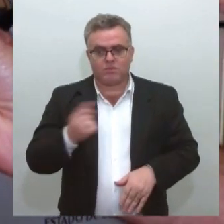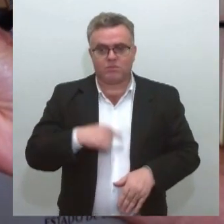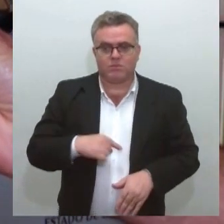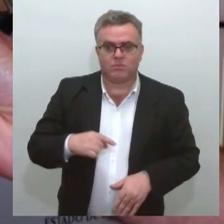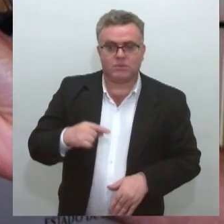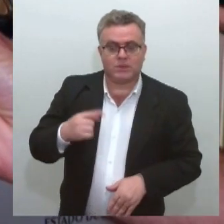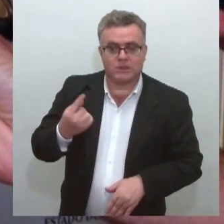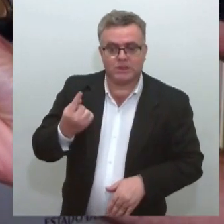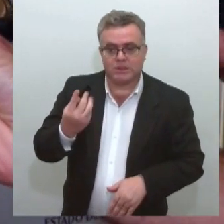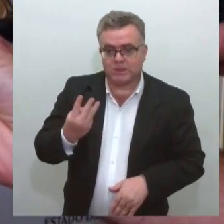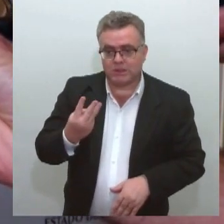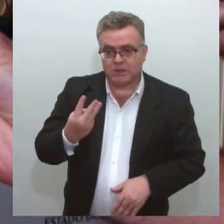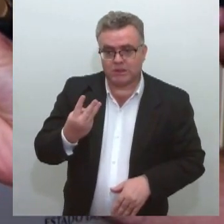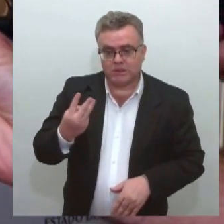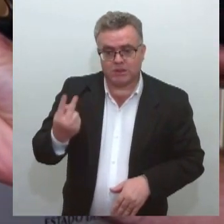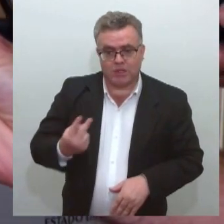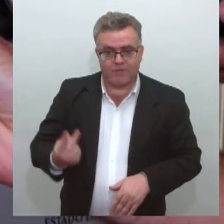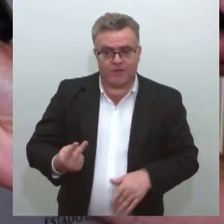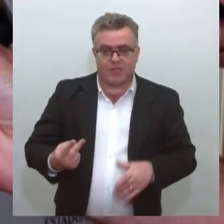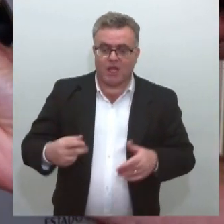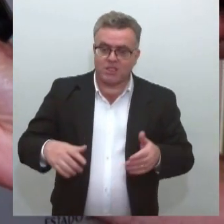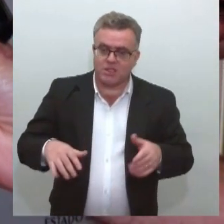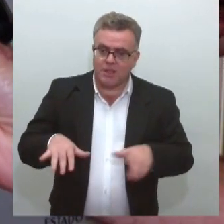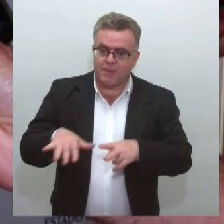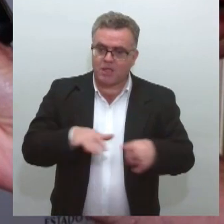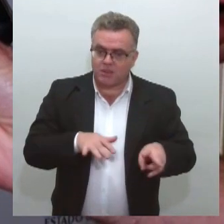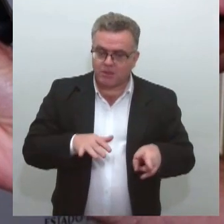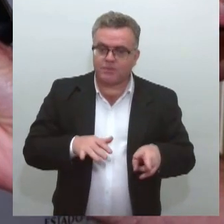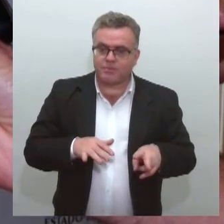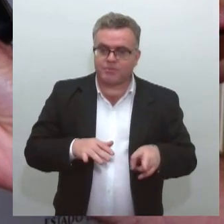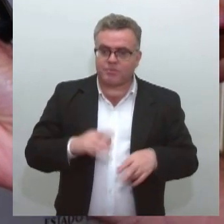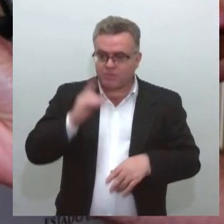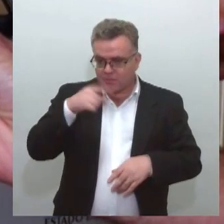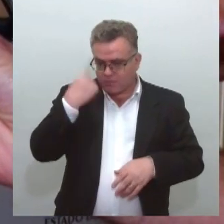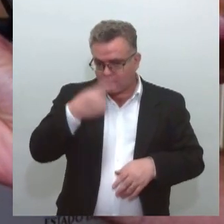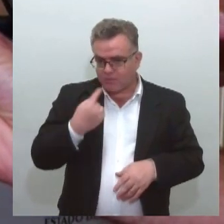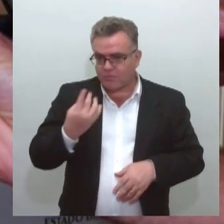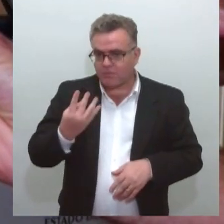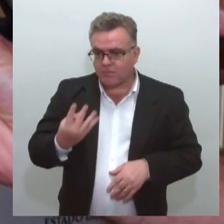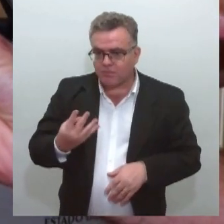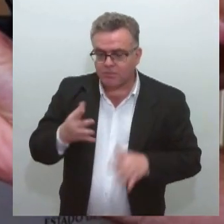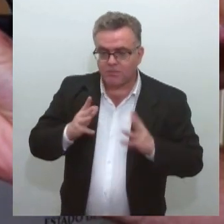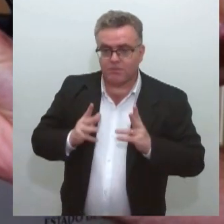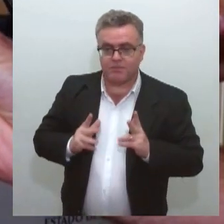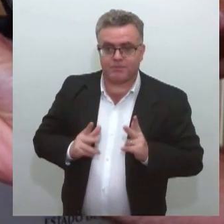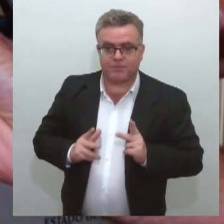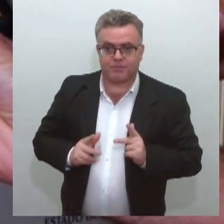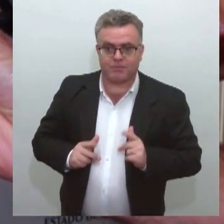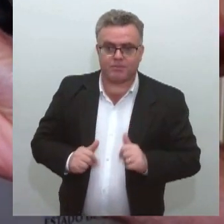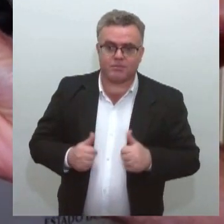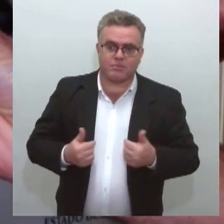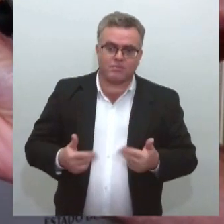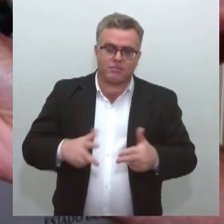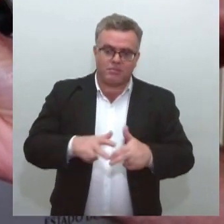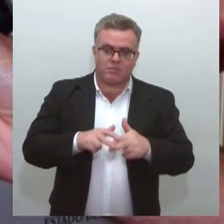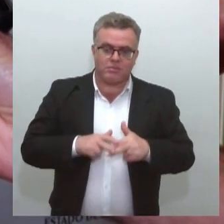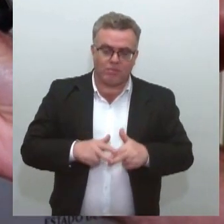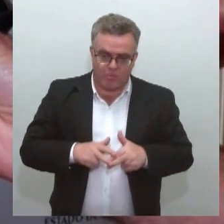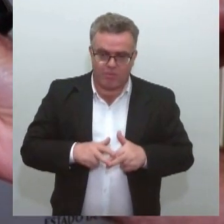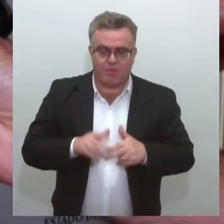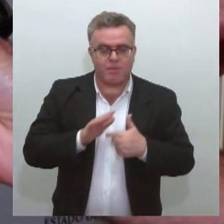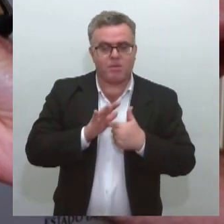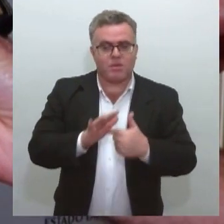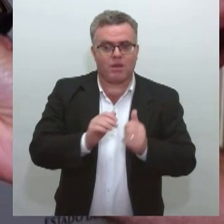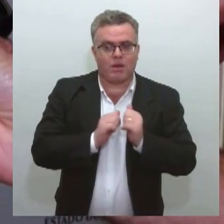ficar 4 horas em uma máquina de hemodiálise. Então, através desse acompanhamento que eu tive